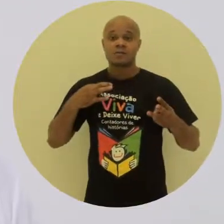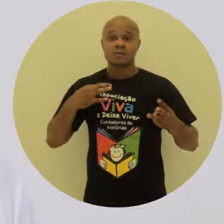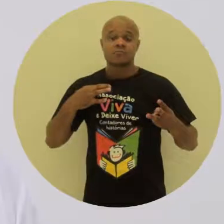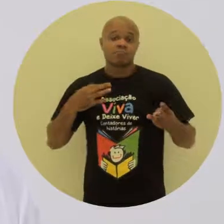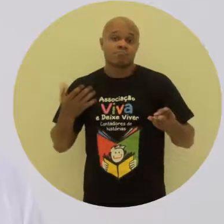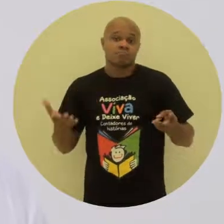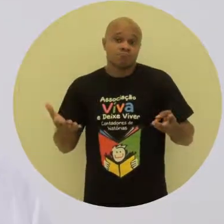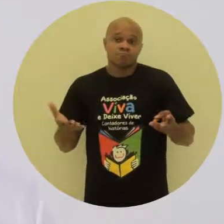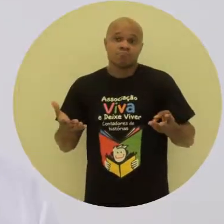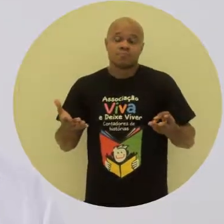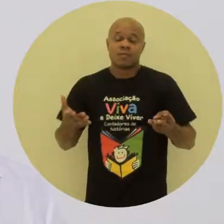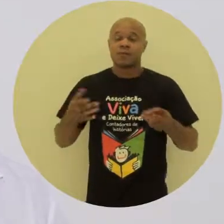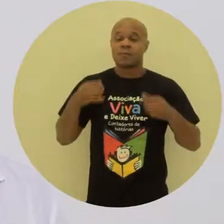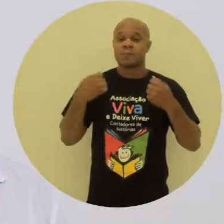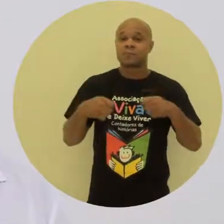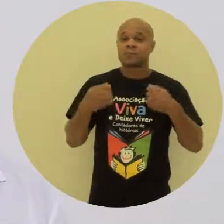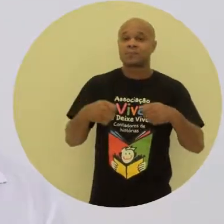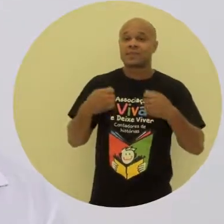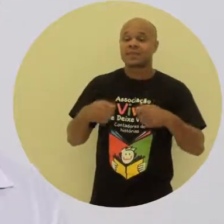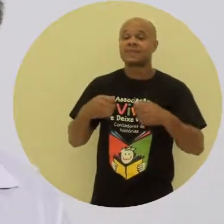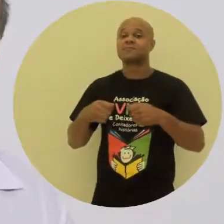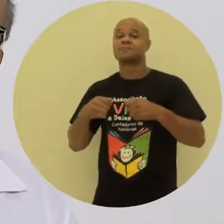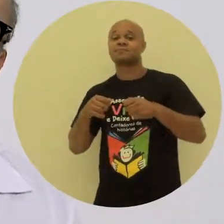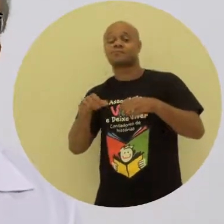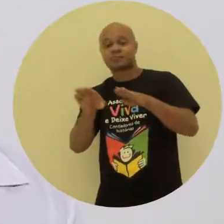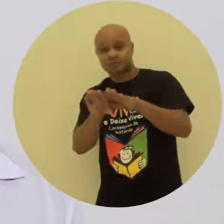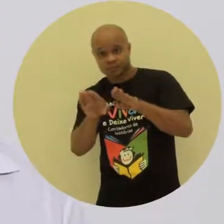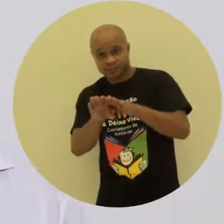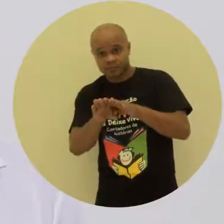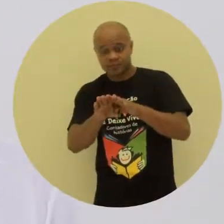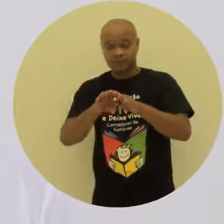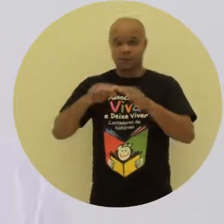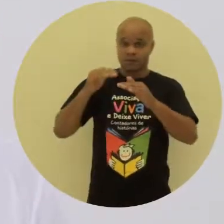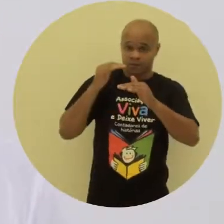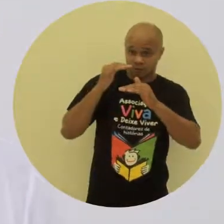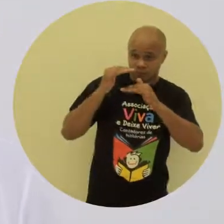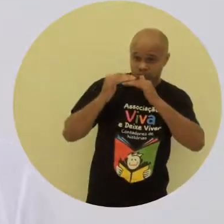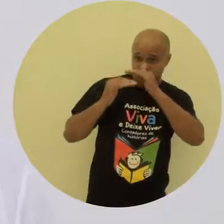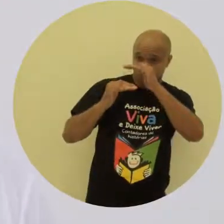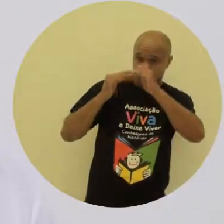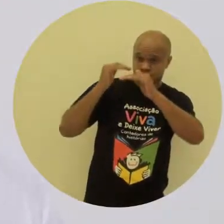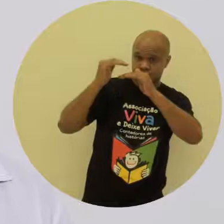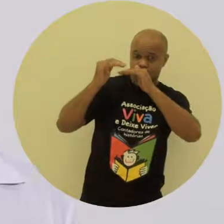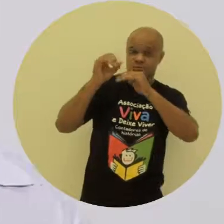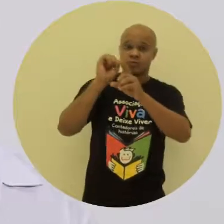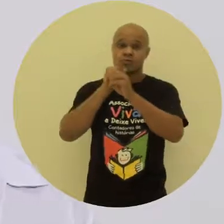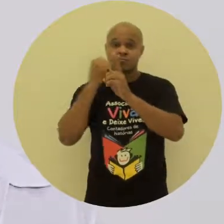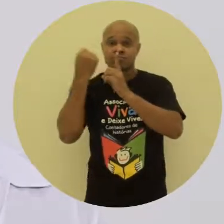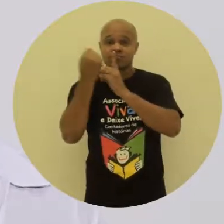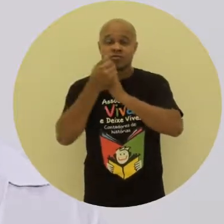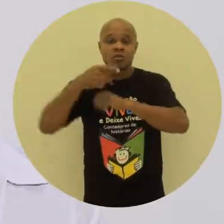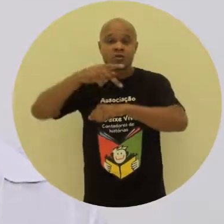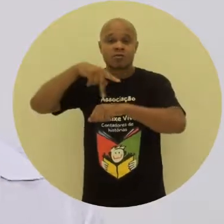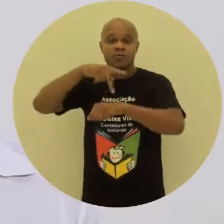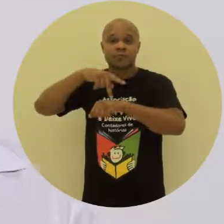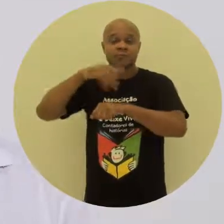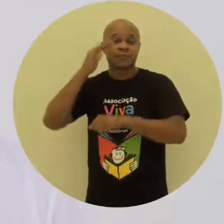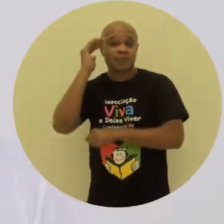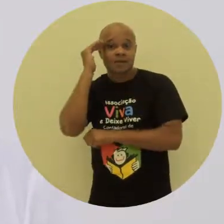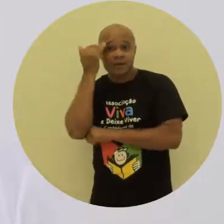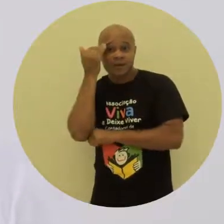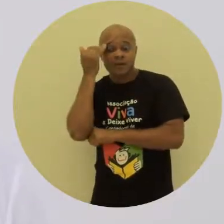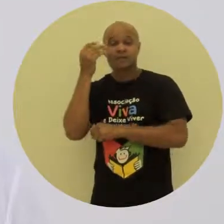nós, organizações não governamentais, estamos implicados no desenvolvimento do social do nosso país.